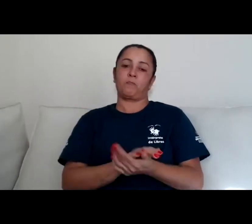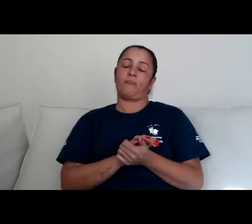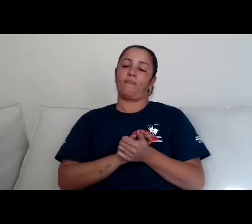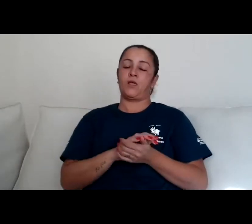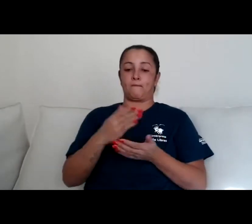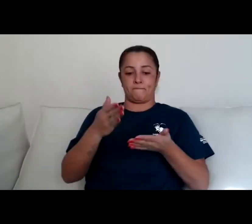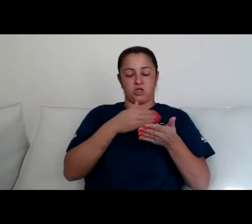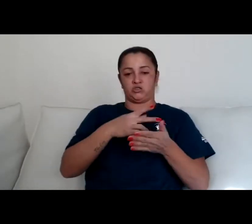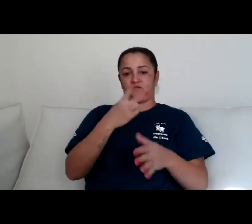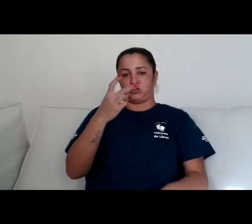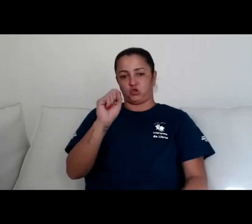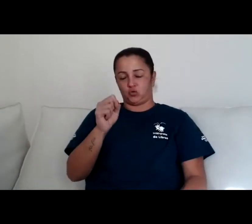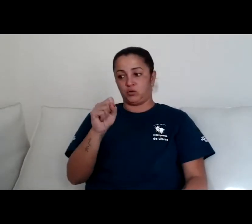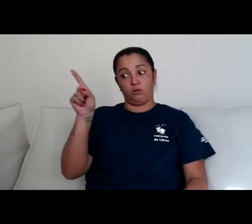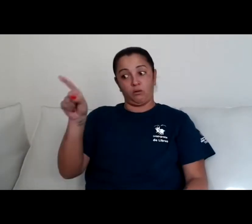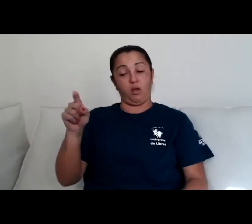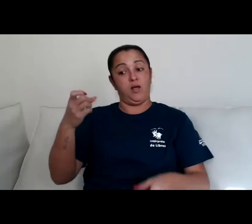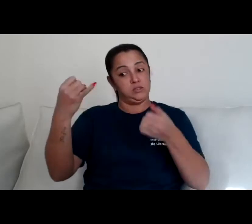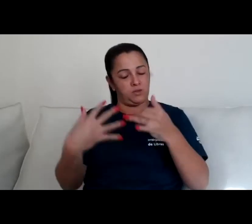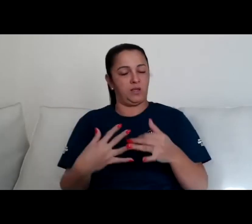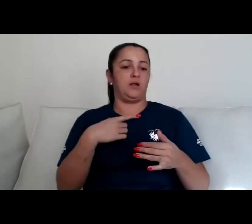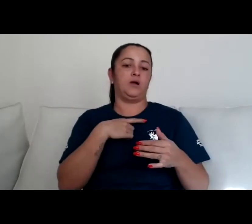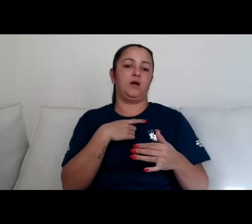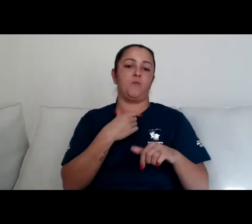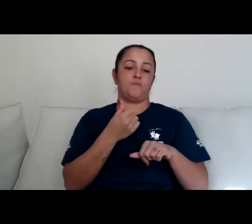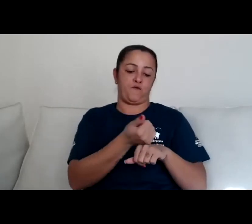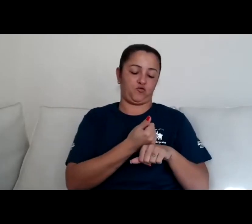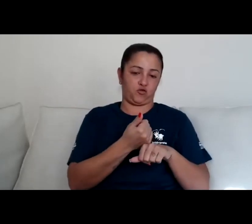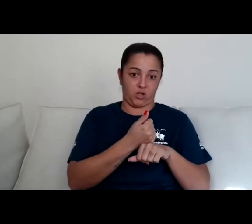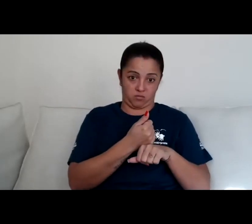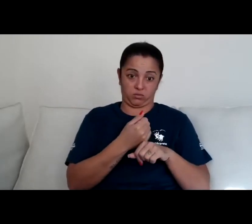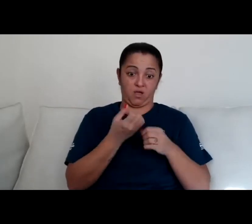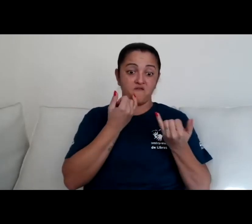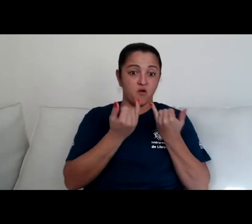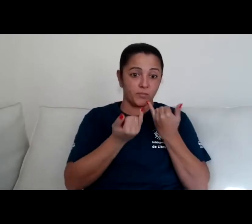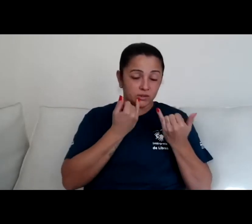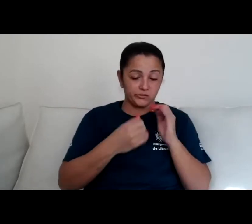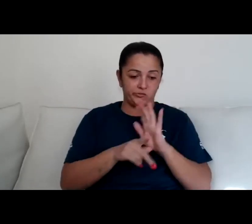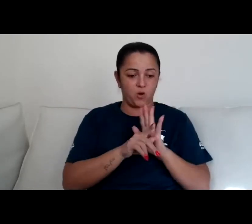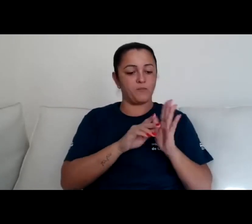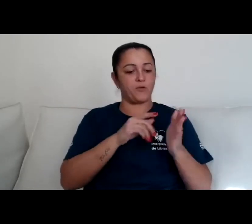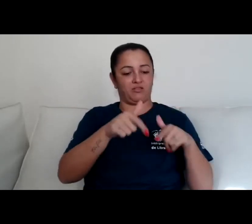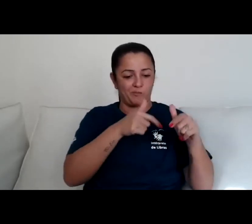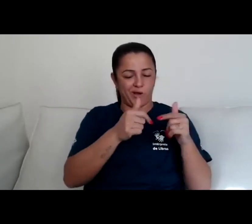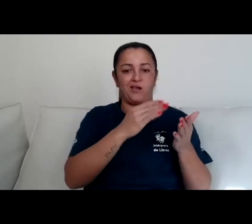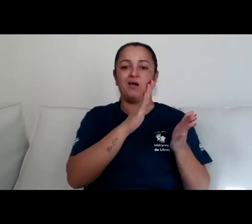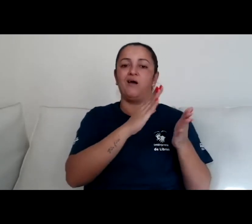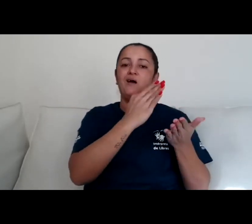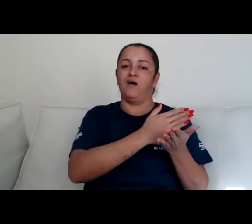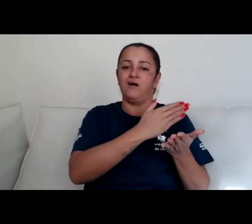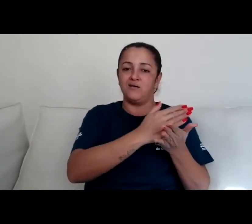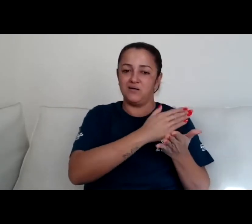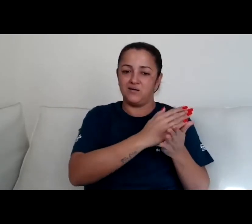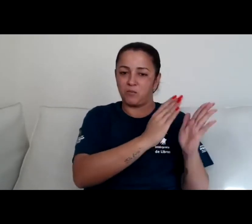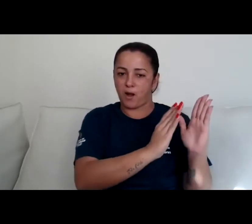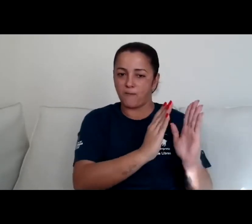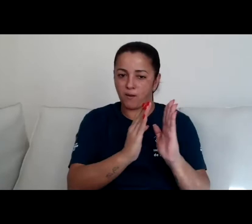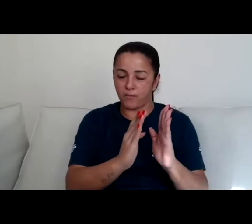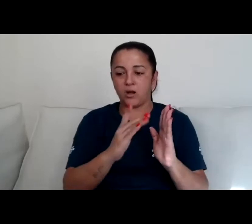o profissional da informação, bibliotecário, como sujeito do processo da organização,